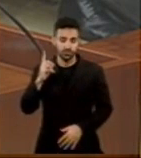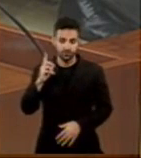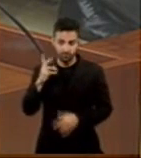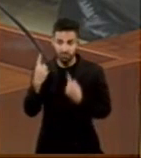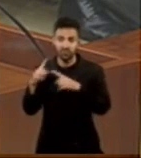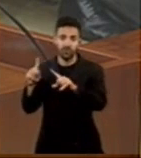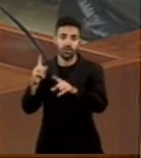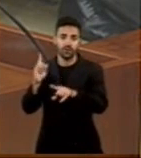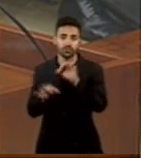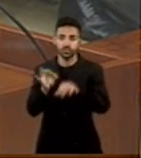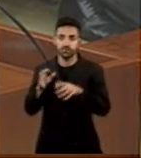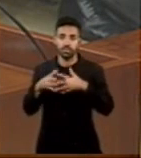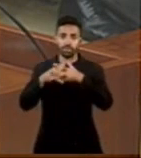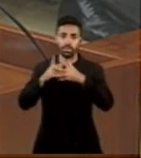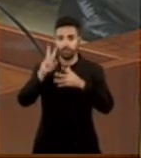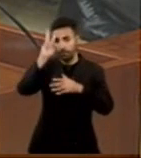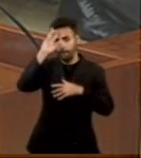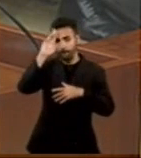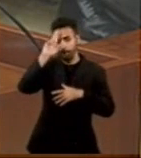Foi colocado aqui